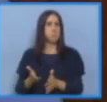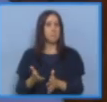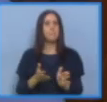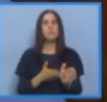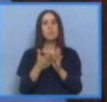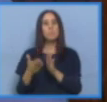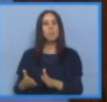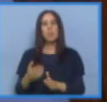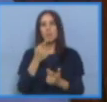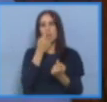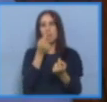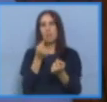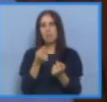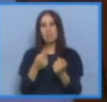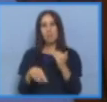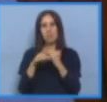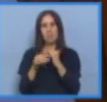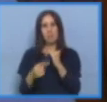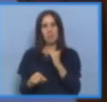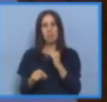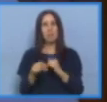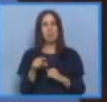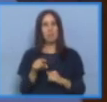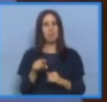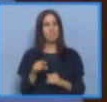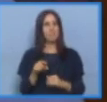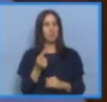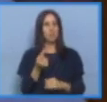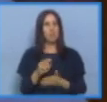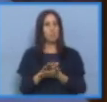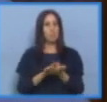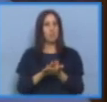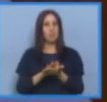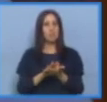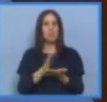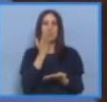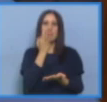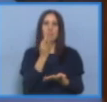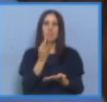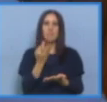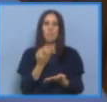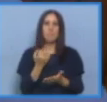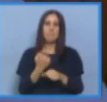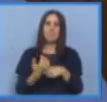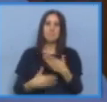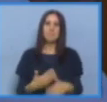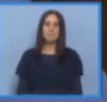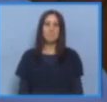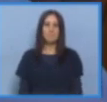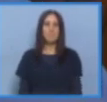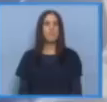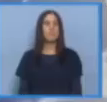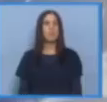outro lado as semelhanças, a igualdade. E foi um pouco dentro dessa base que procurámos trabalhar.